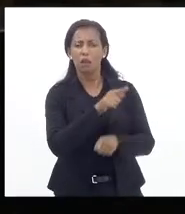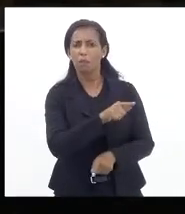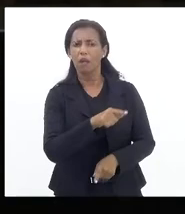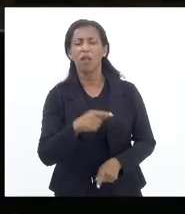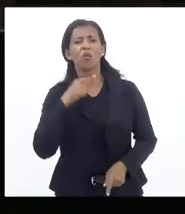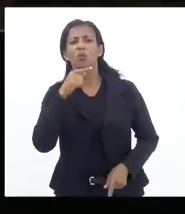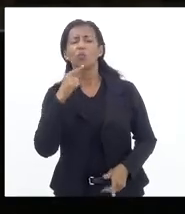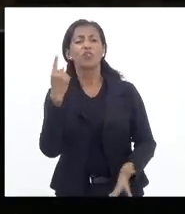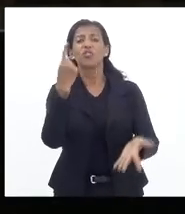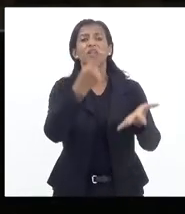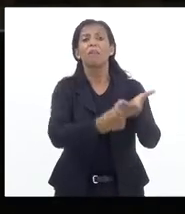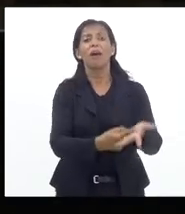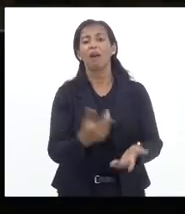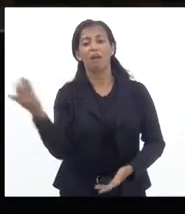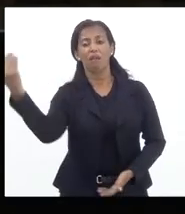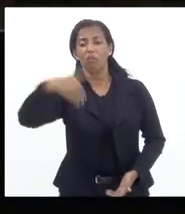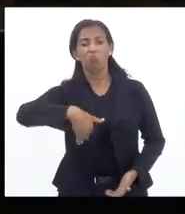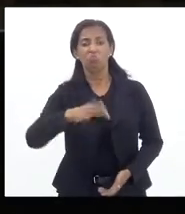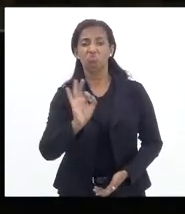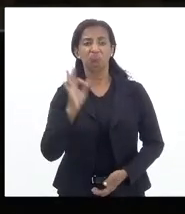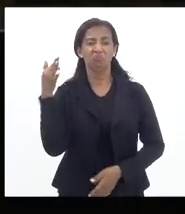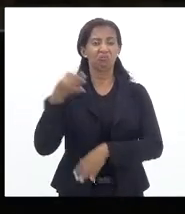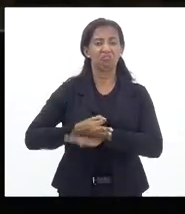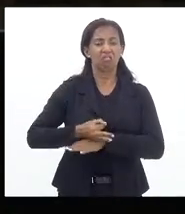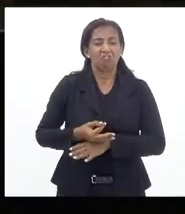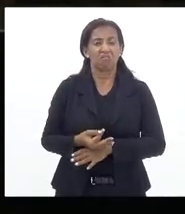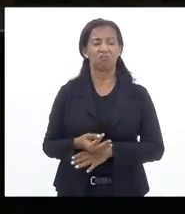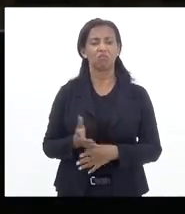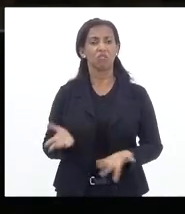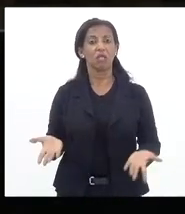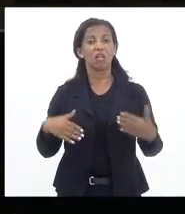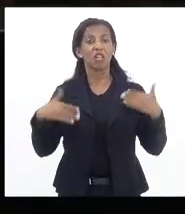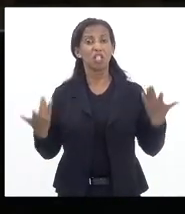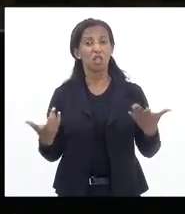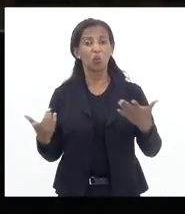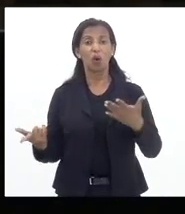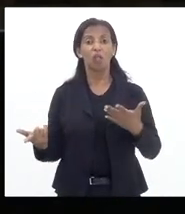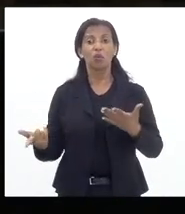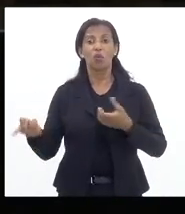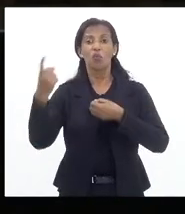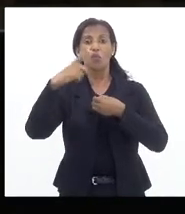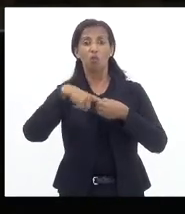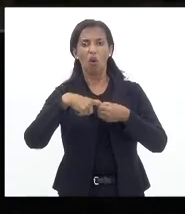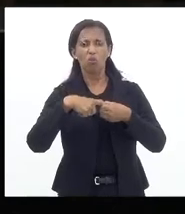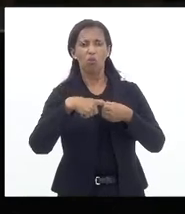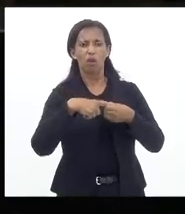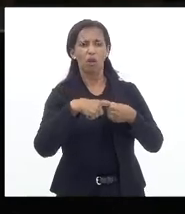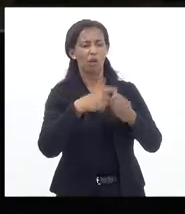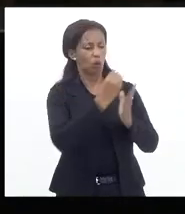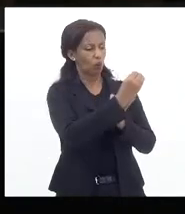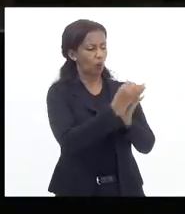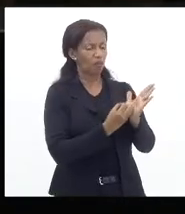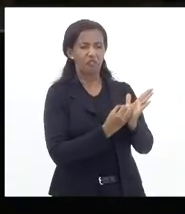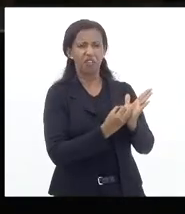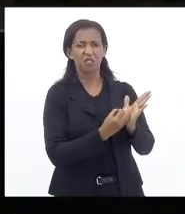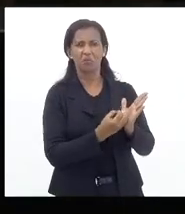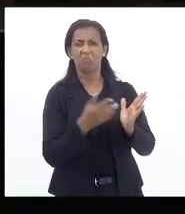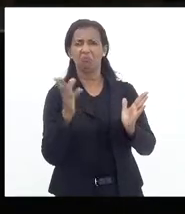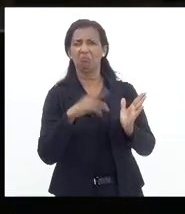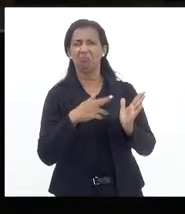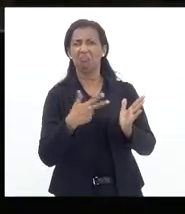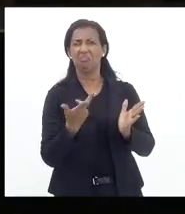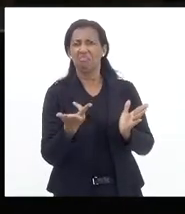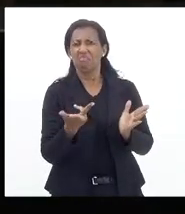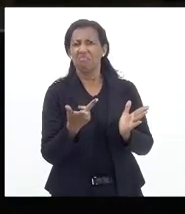adianta marcar audiência pública que eles não comparecem bom e quando retorno Jaqueline A informação é tudo sem pé e sem cabeça